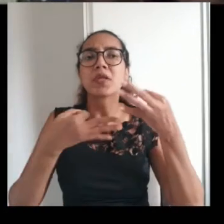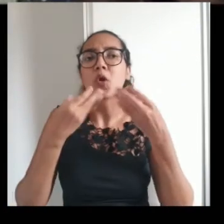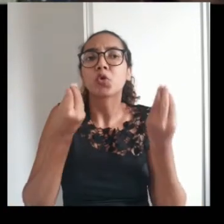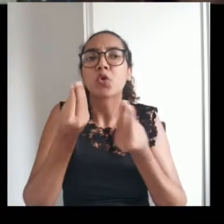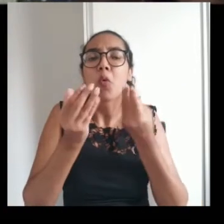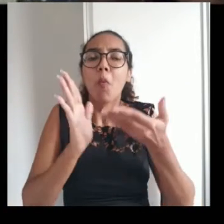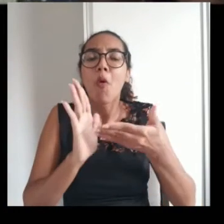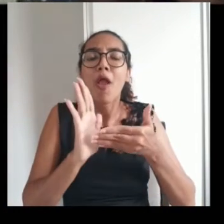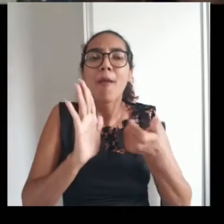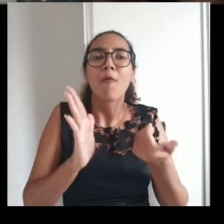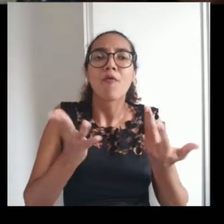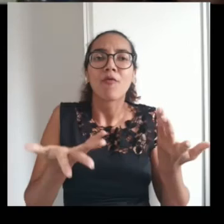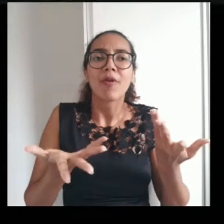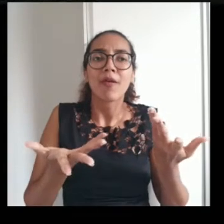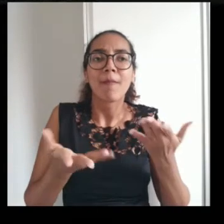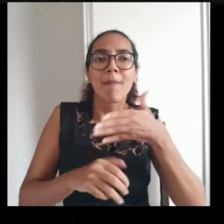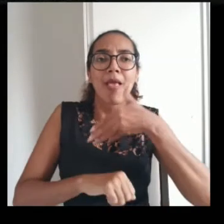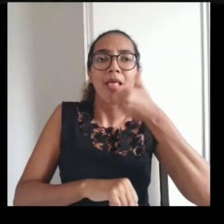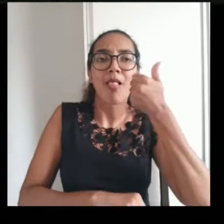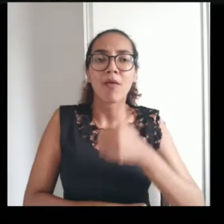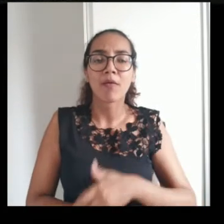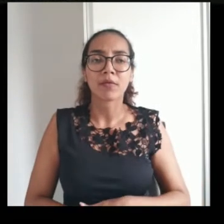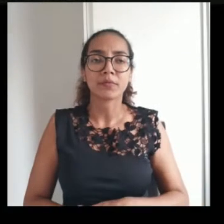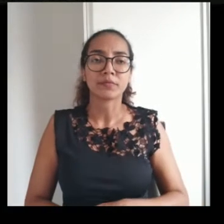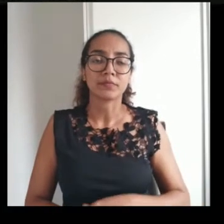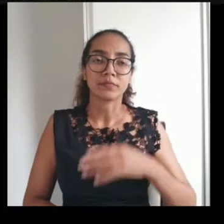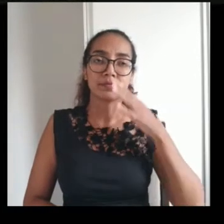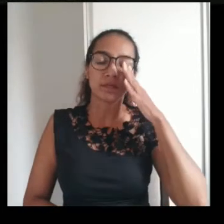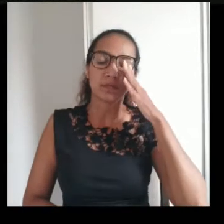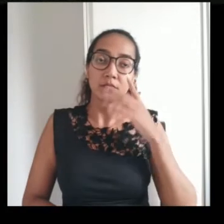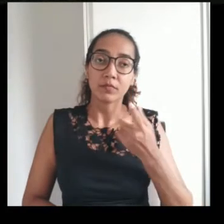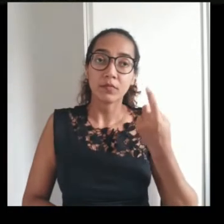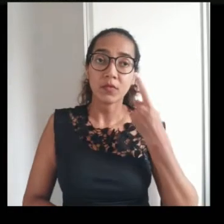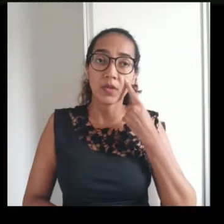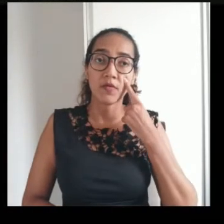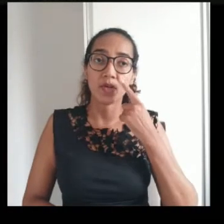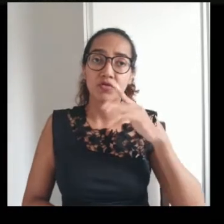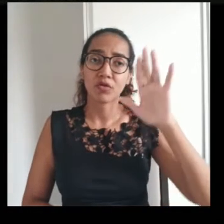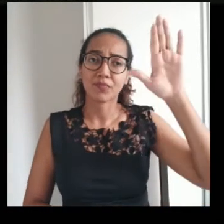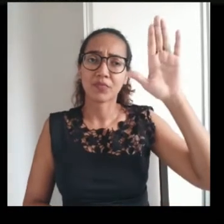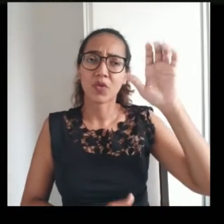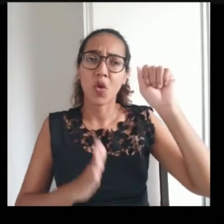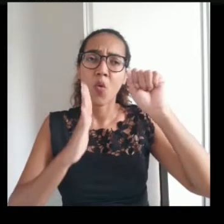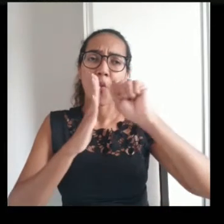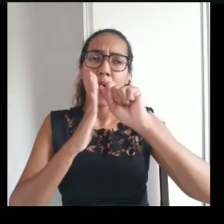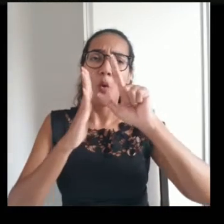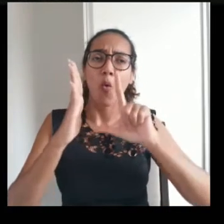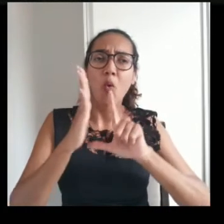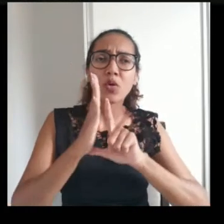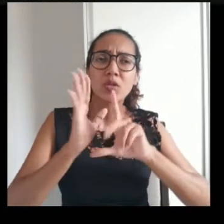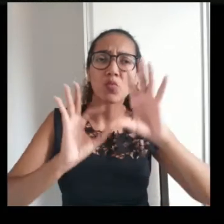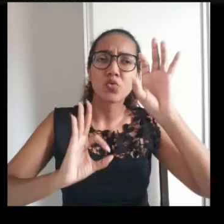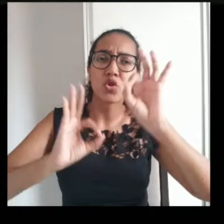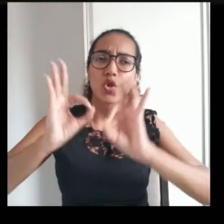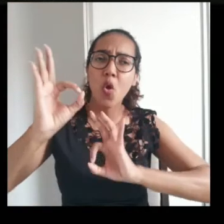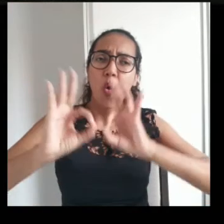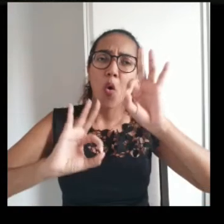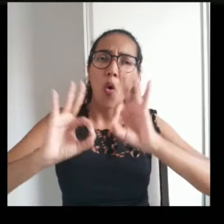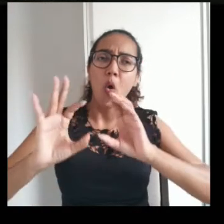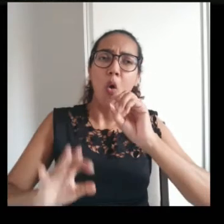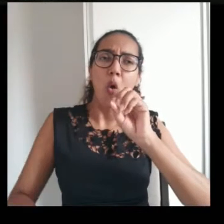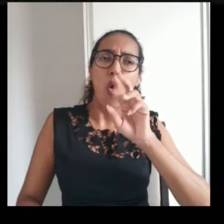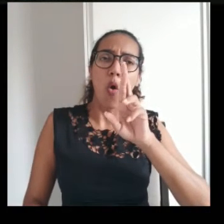Alguém? Professor, os algoritmos de ordenação não é uma ideia para você, aqueles